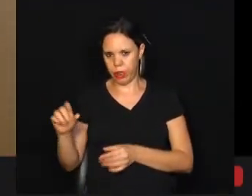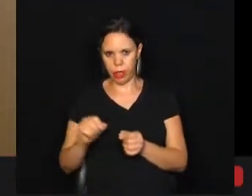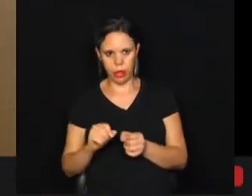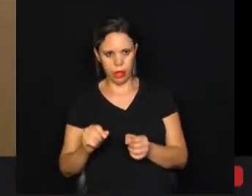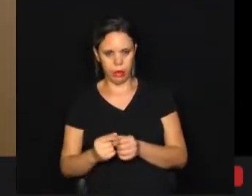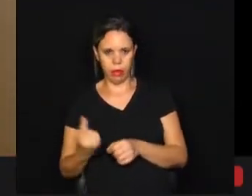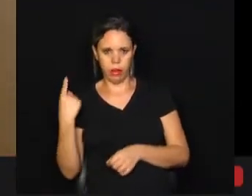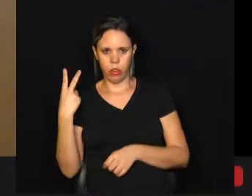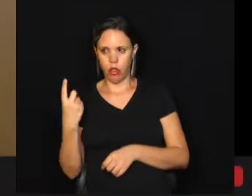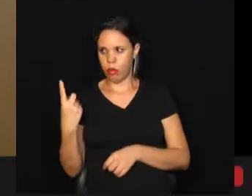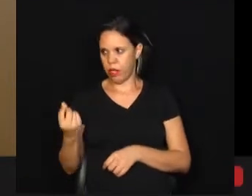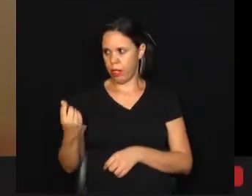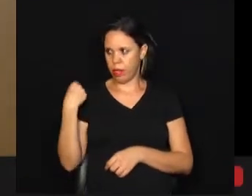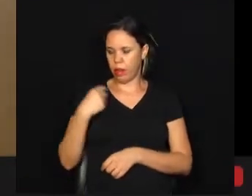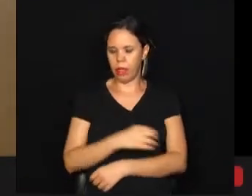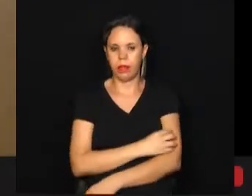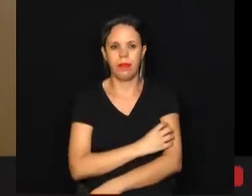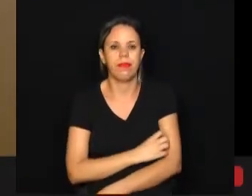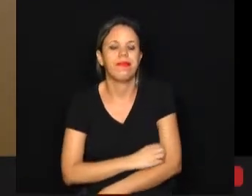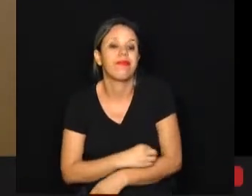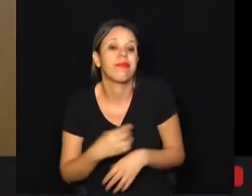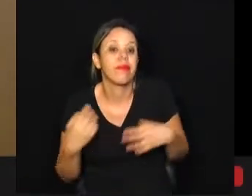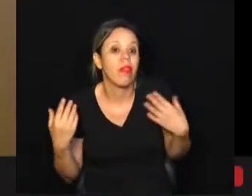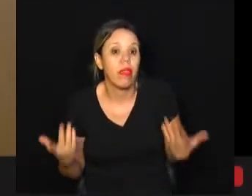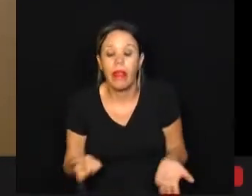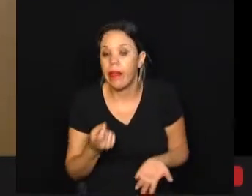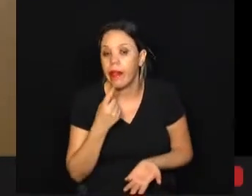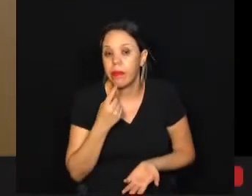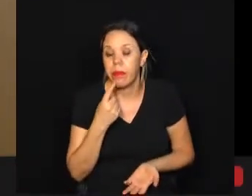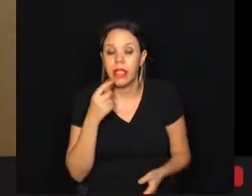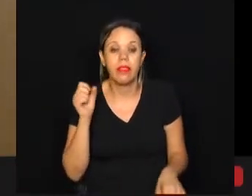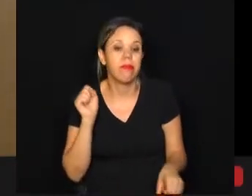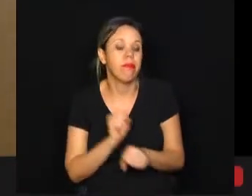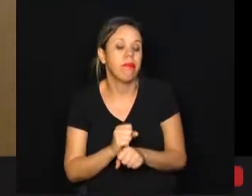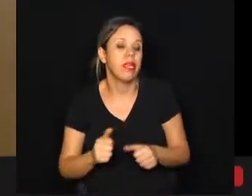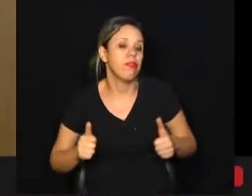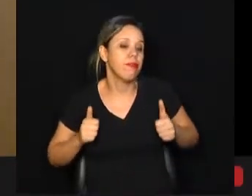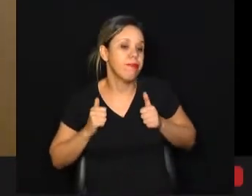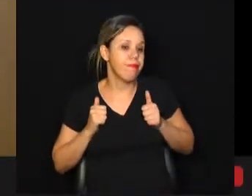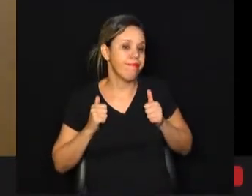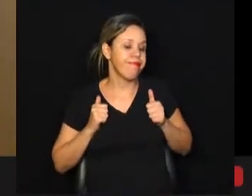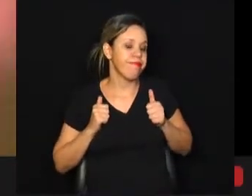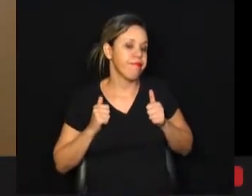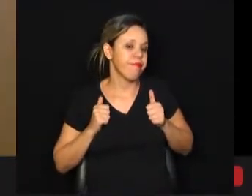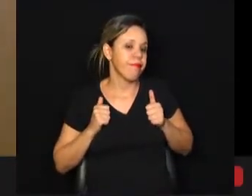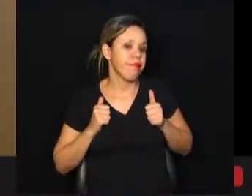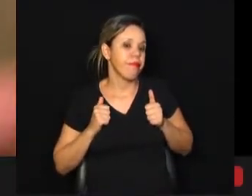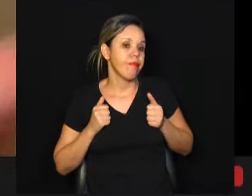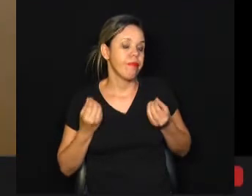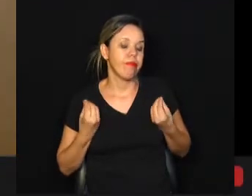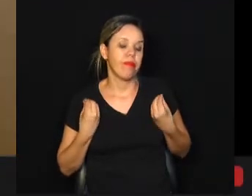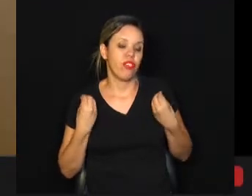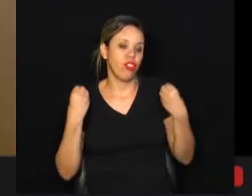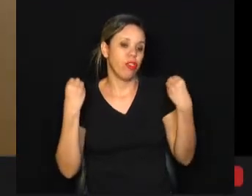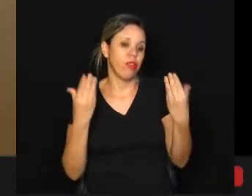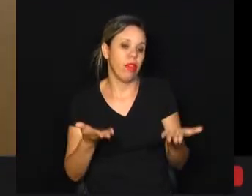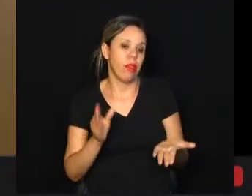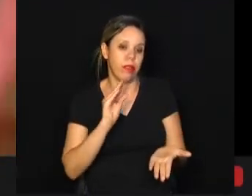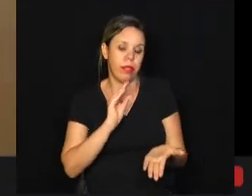edição, né? E aí, Campinas parou de colocar recursos